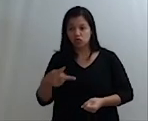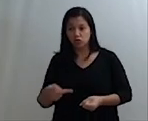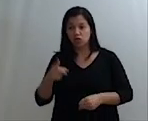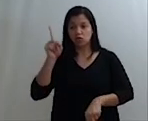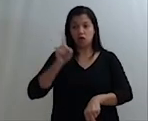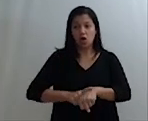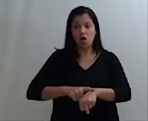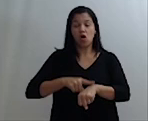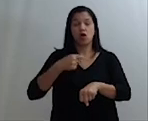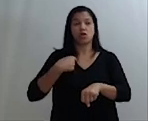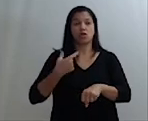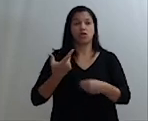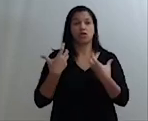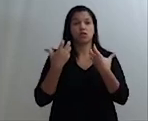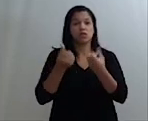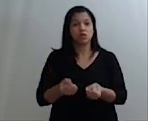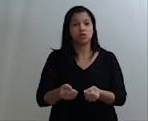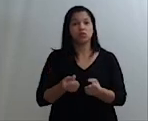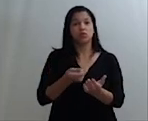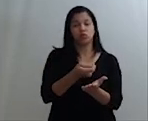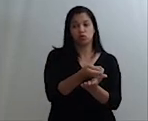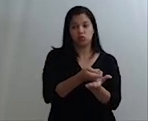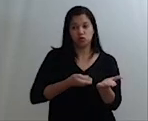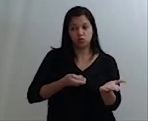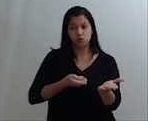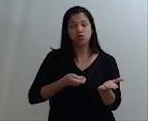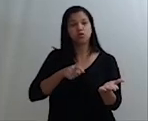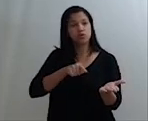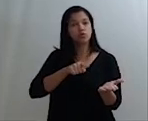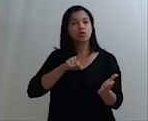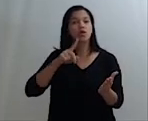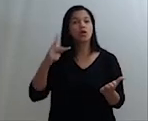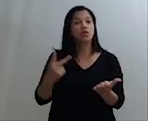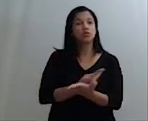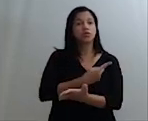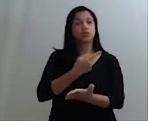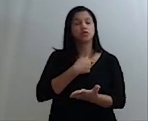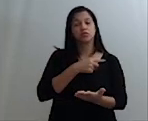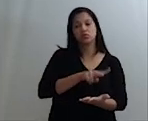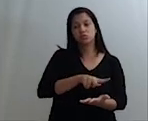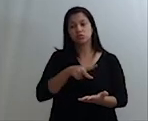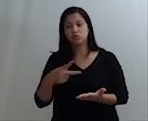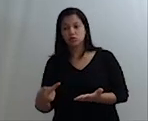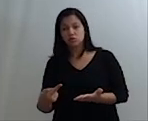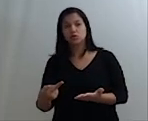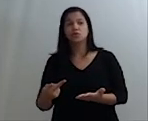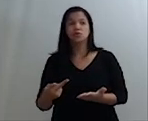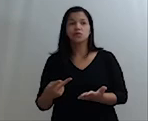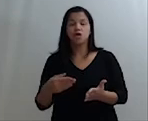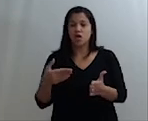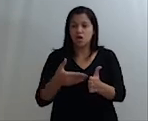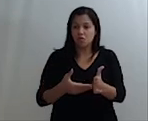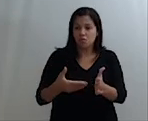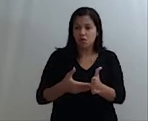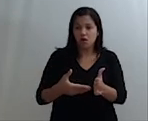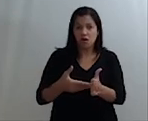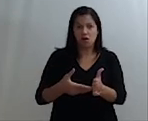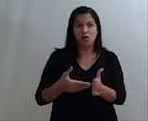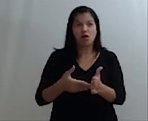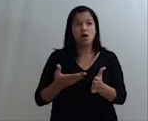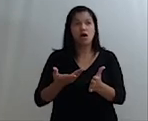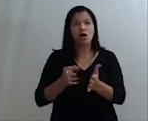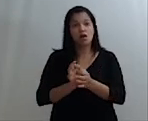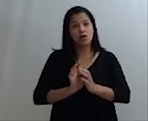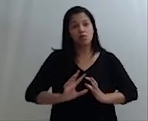forma automática de ofício naquela oportunidade quando manejamos os embos já quando liberada a